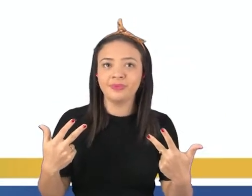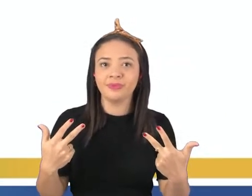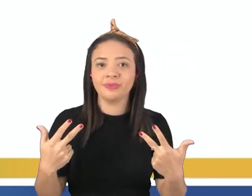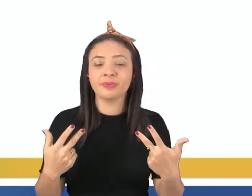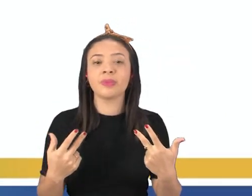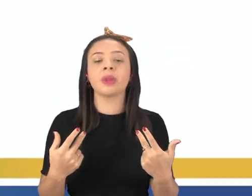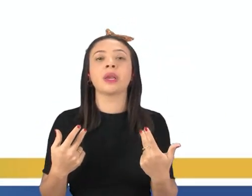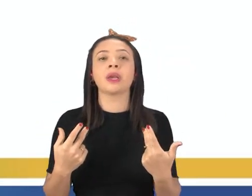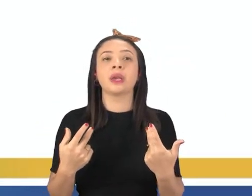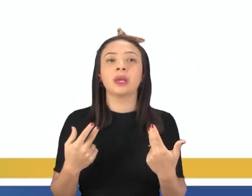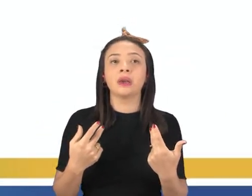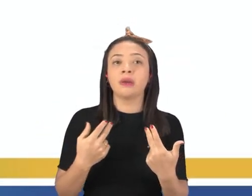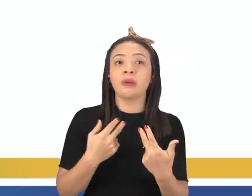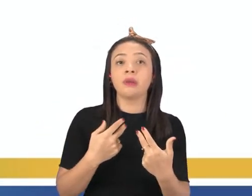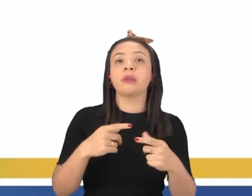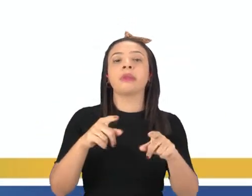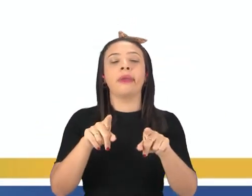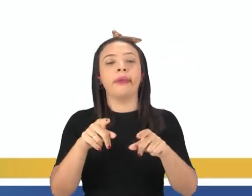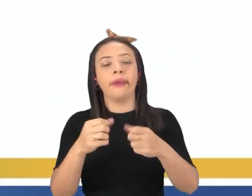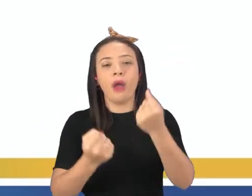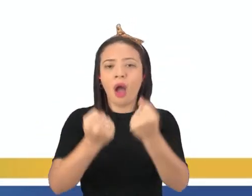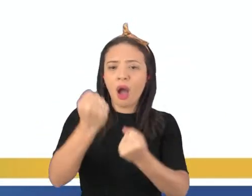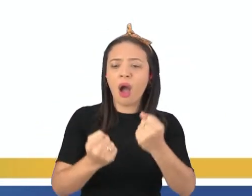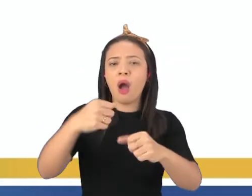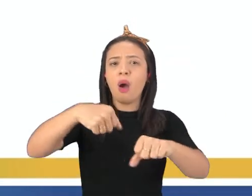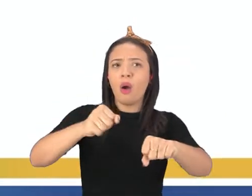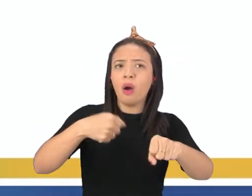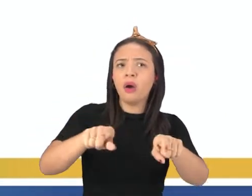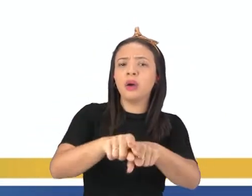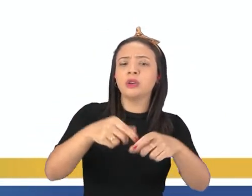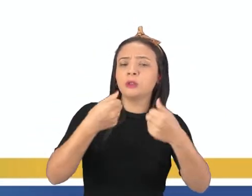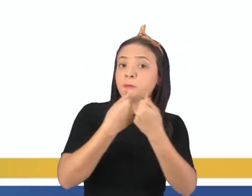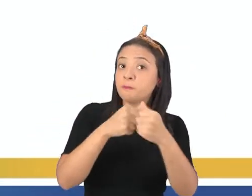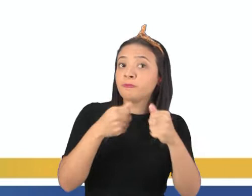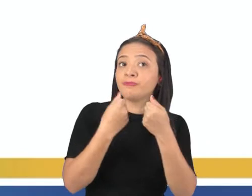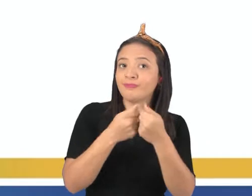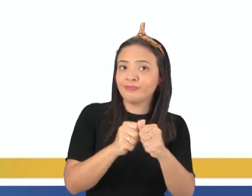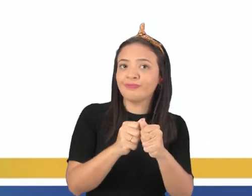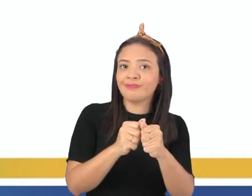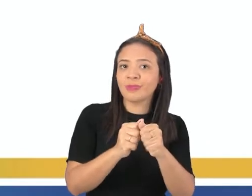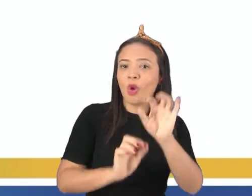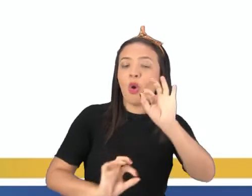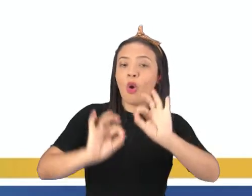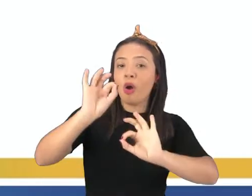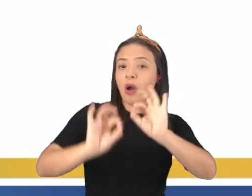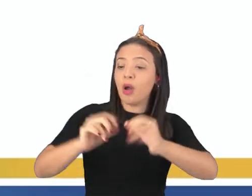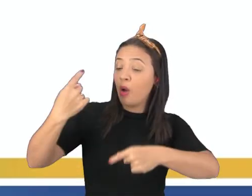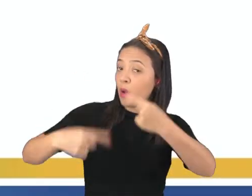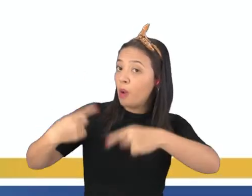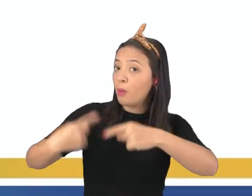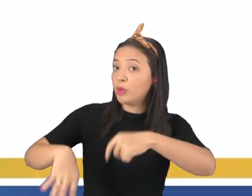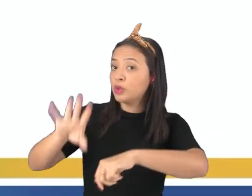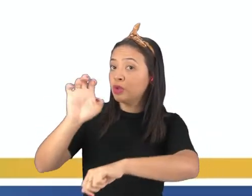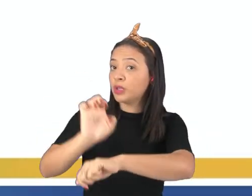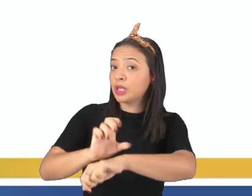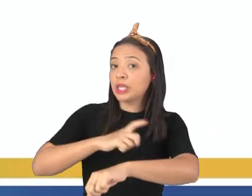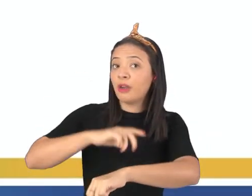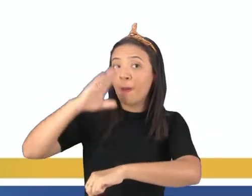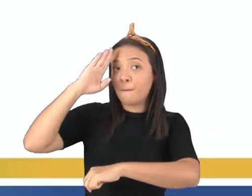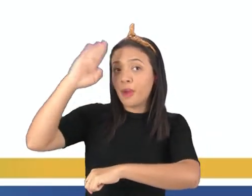os automóveis quanto os ônibus, resultado de uma política de Estado que priorizou